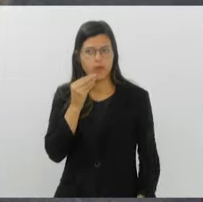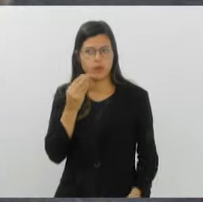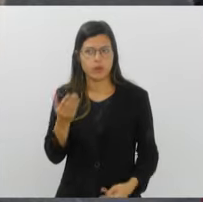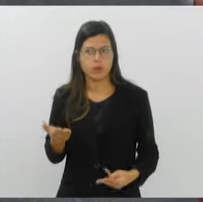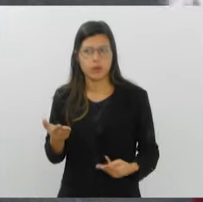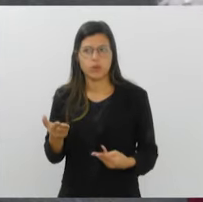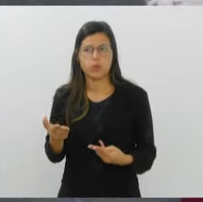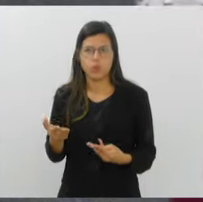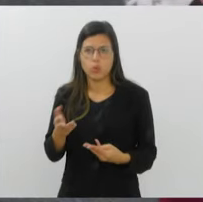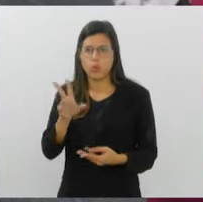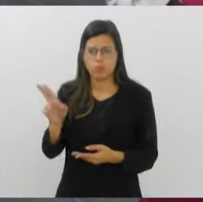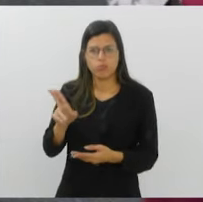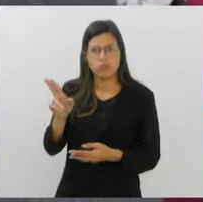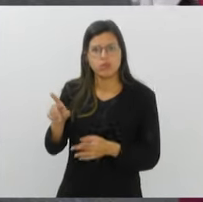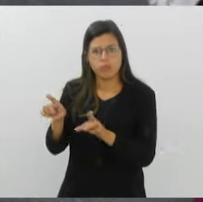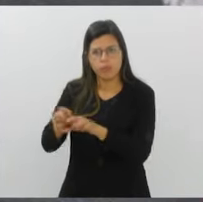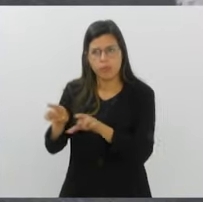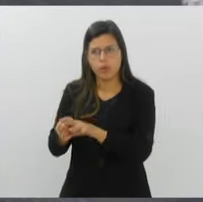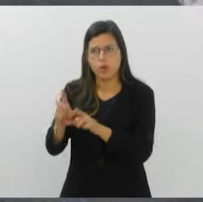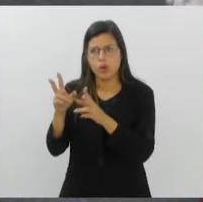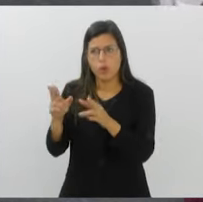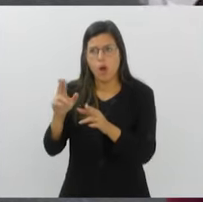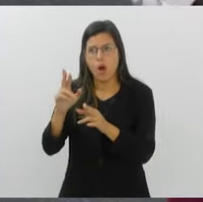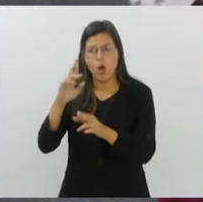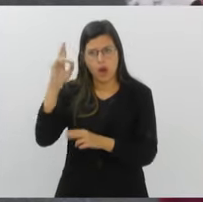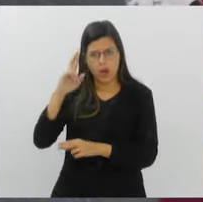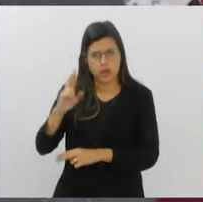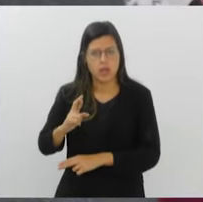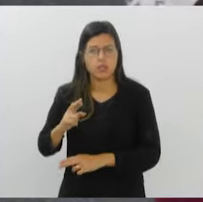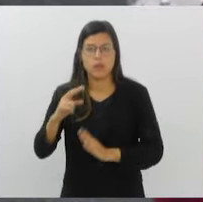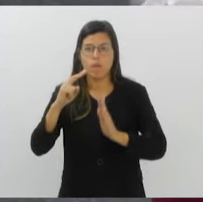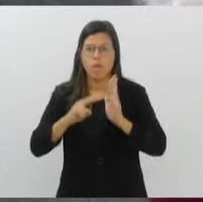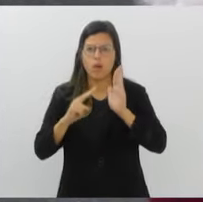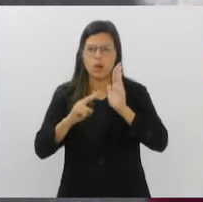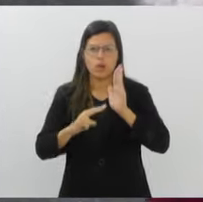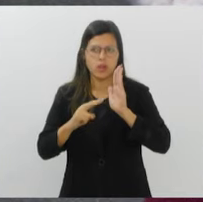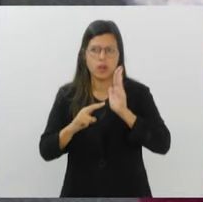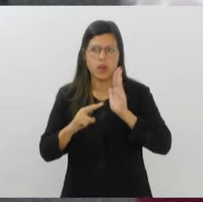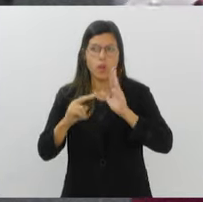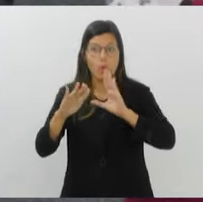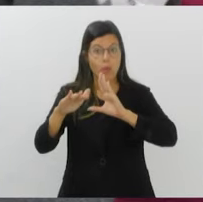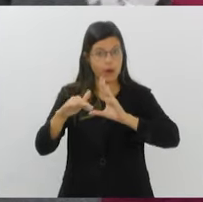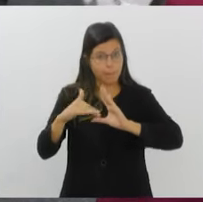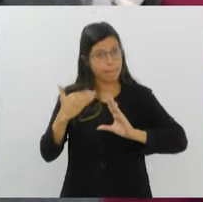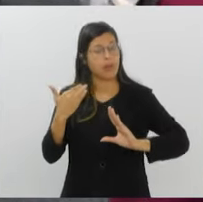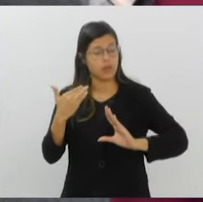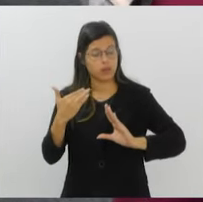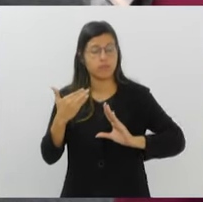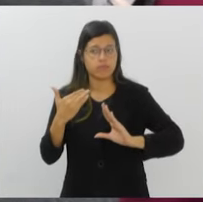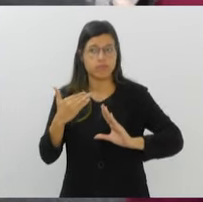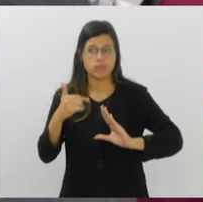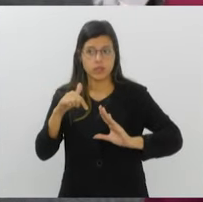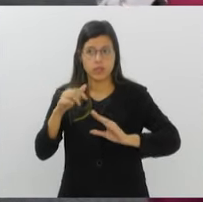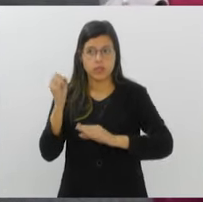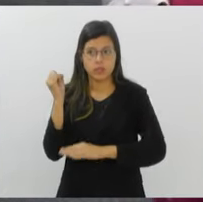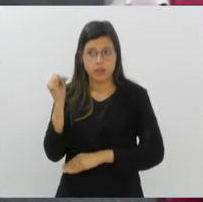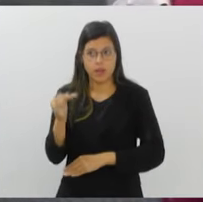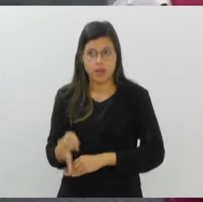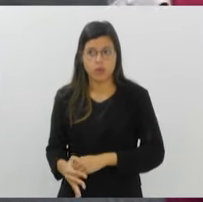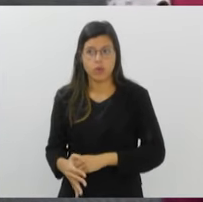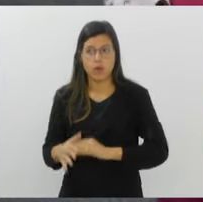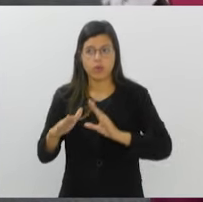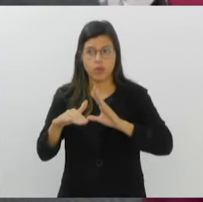da deputada Renata Souza. Vou ler para vocês um pedacinho de um dos e-mails que eu recebi nessa madrugada no